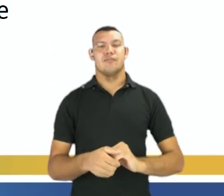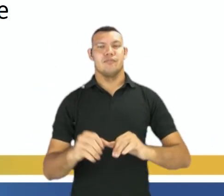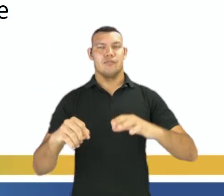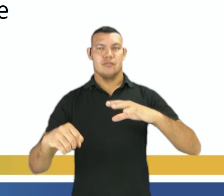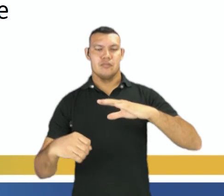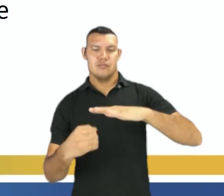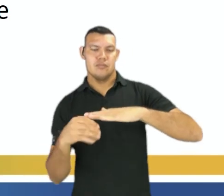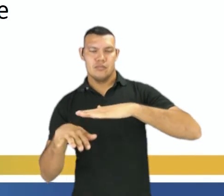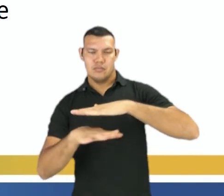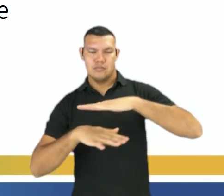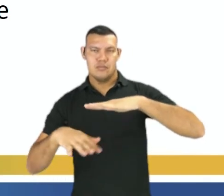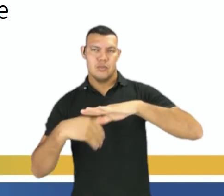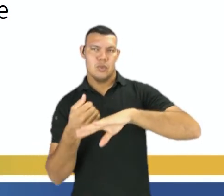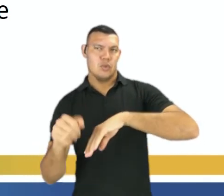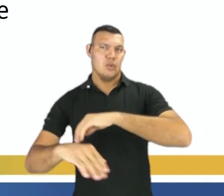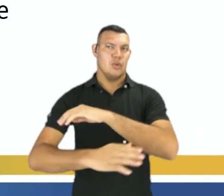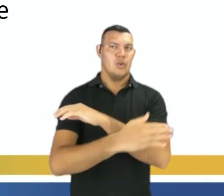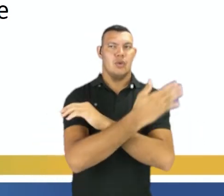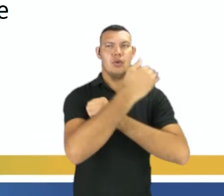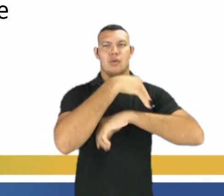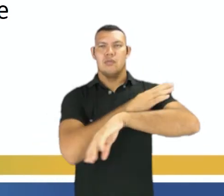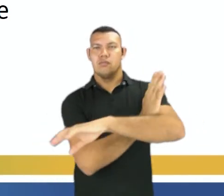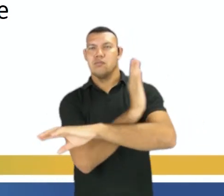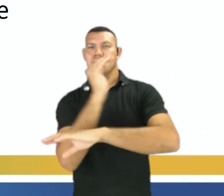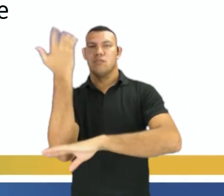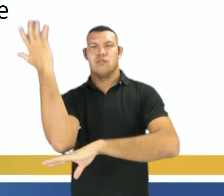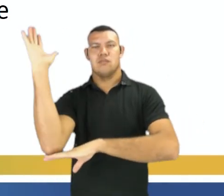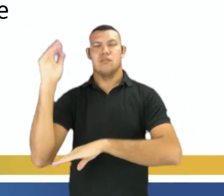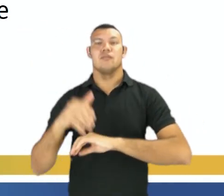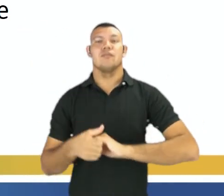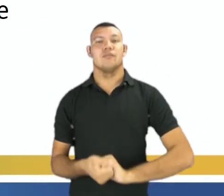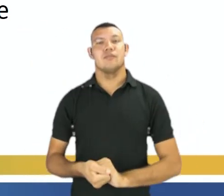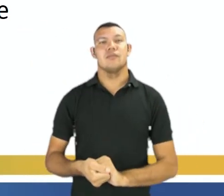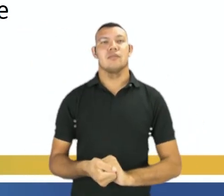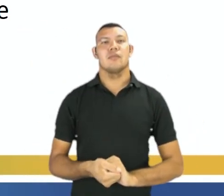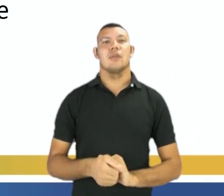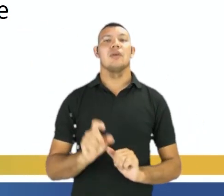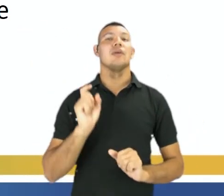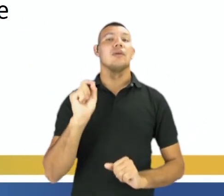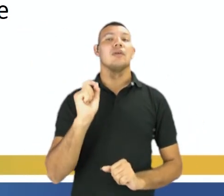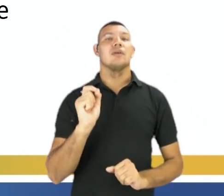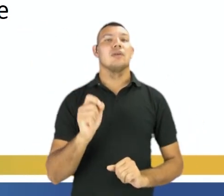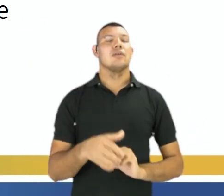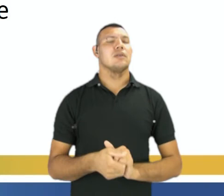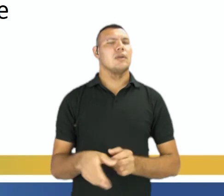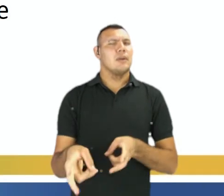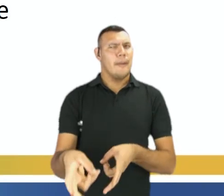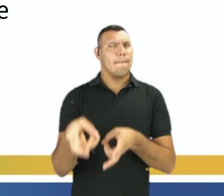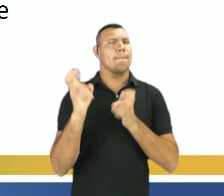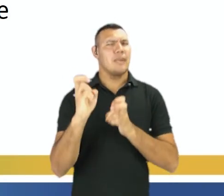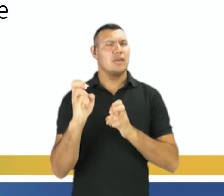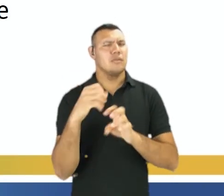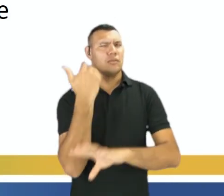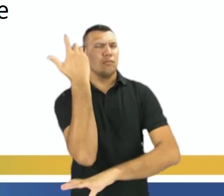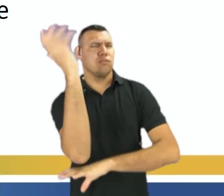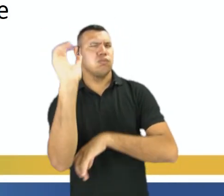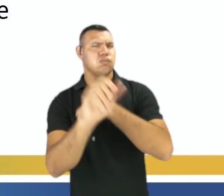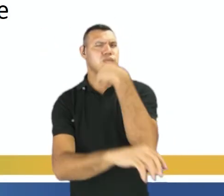constituem em uma dada região, um local de região, né? No entanto, o que podemos notar é que a vegetação também